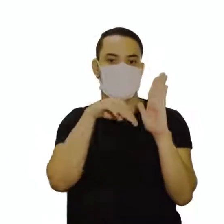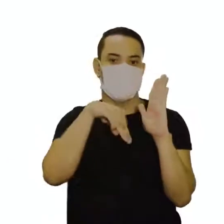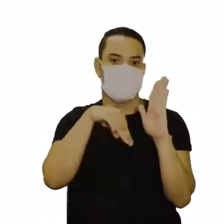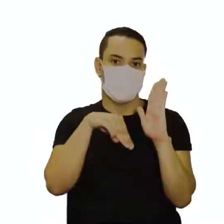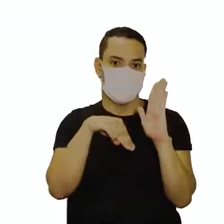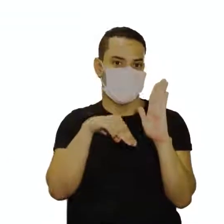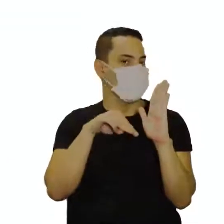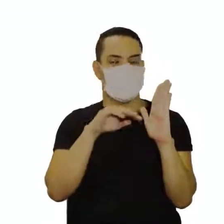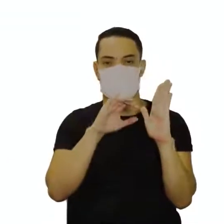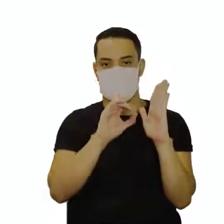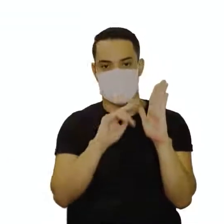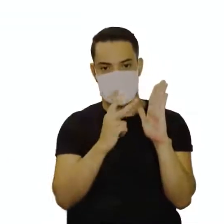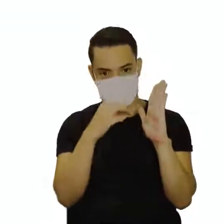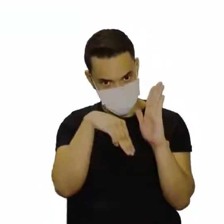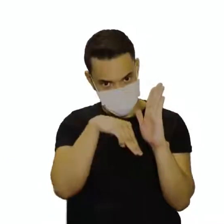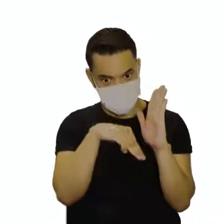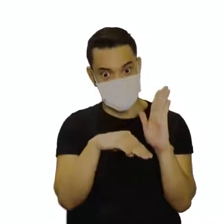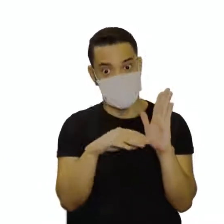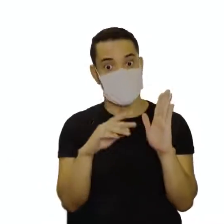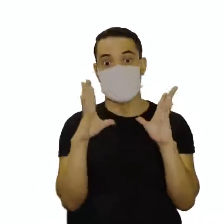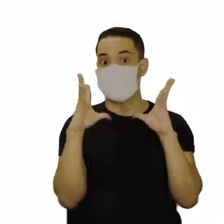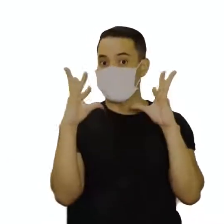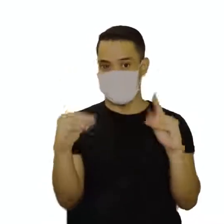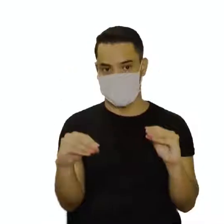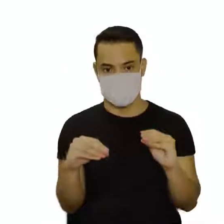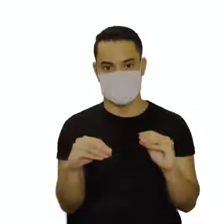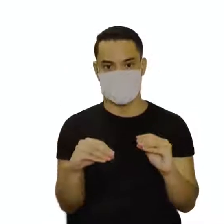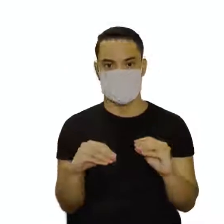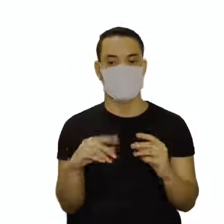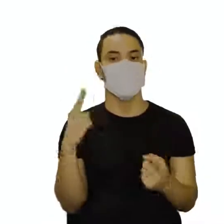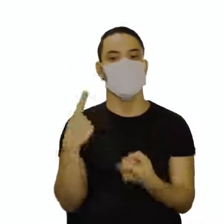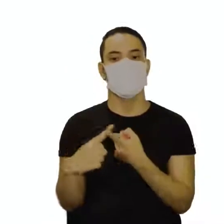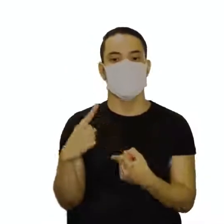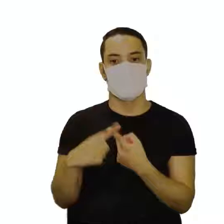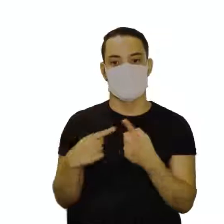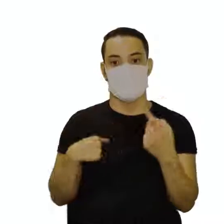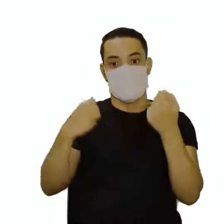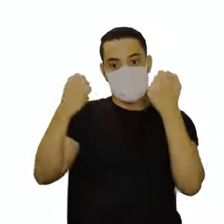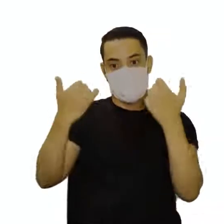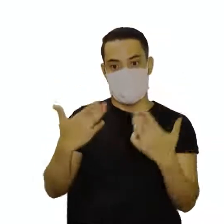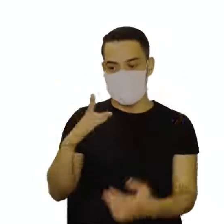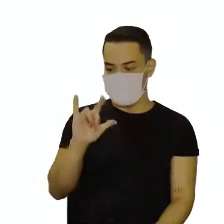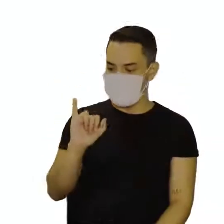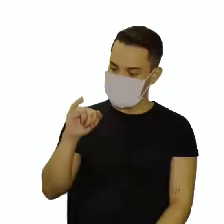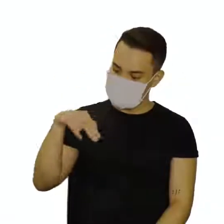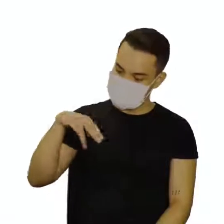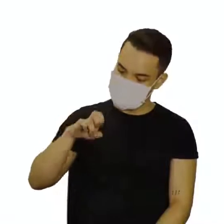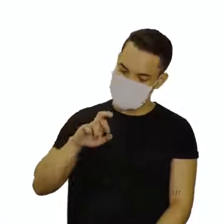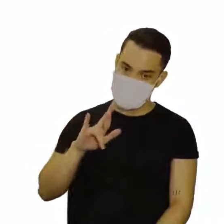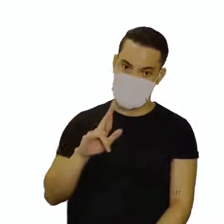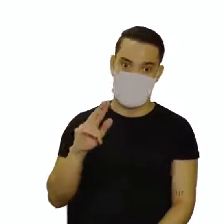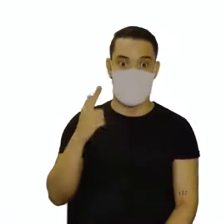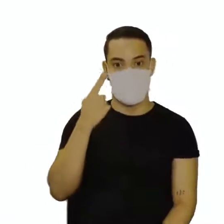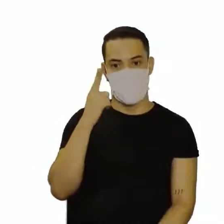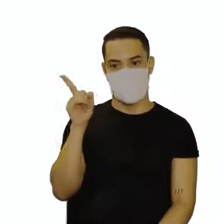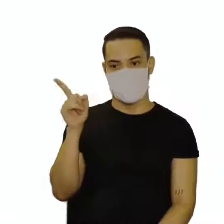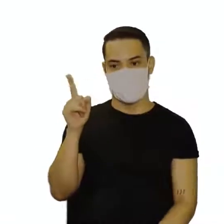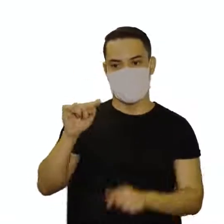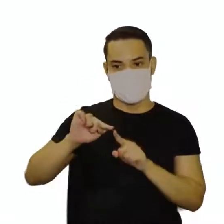Ohm. Então vamos aqui. Olha aí por que eu falei, ó, quando fala linear, tá vendo aqui, ó? Olha o